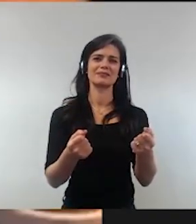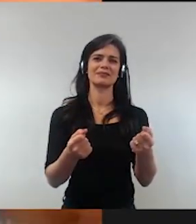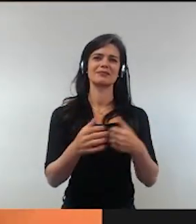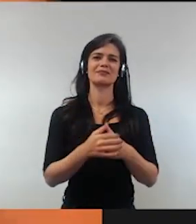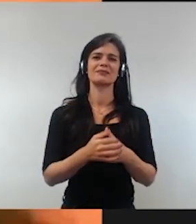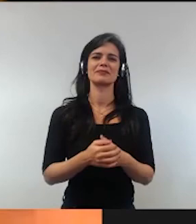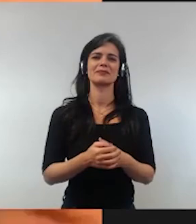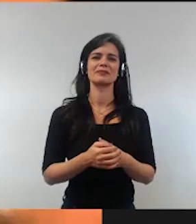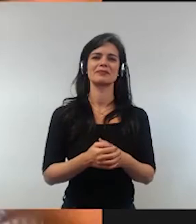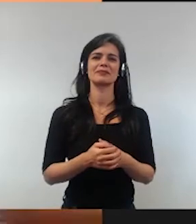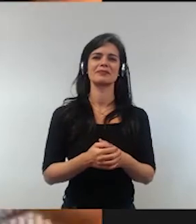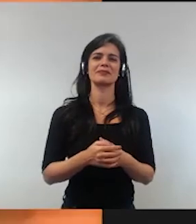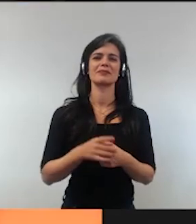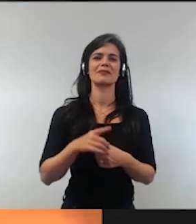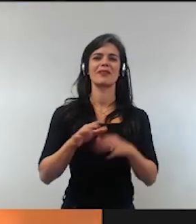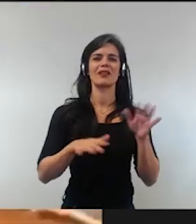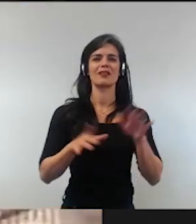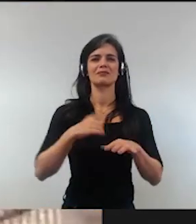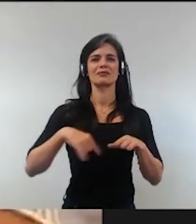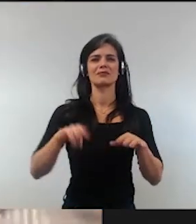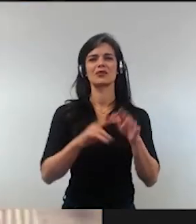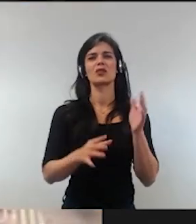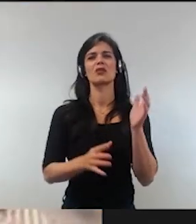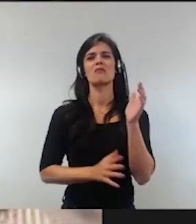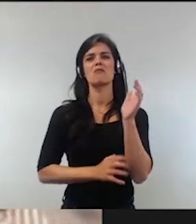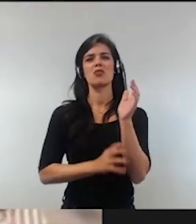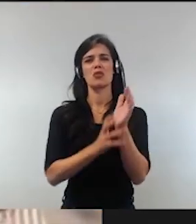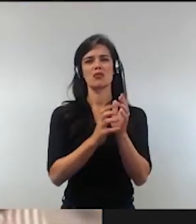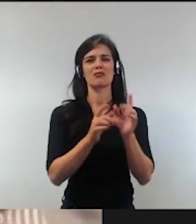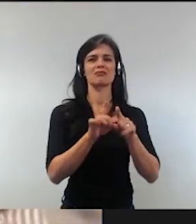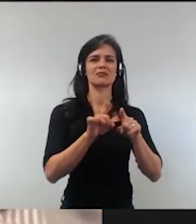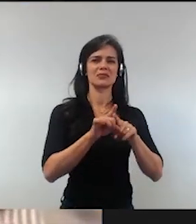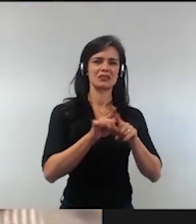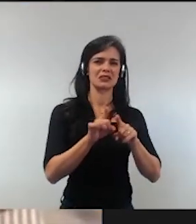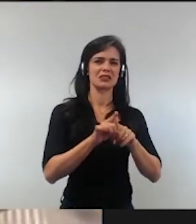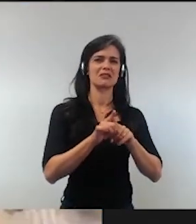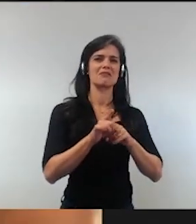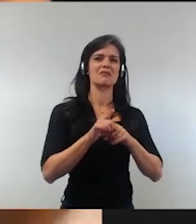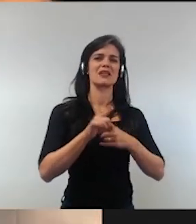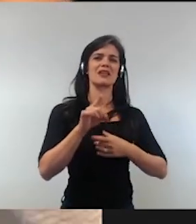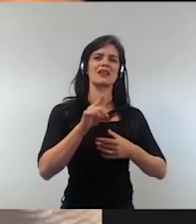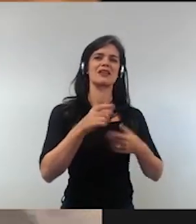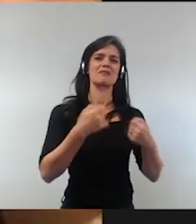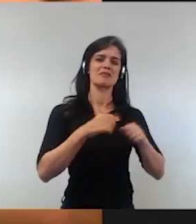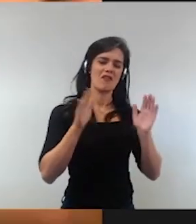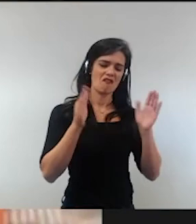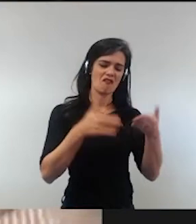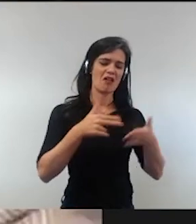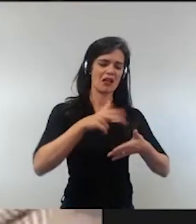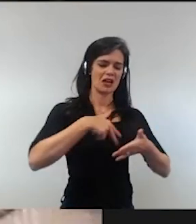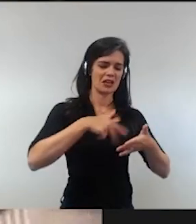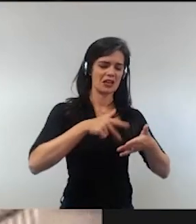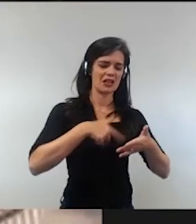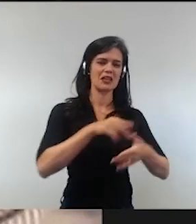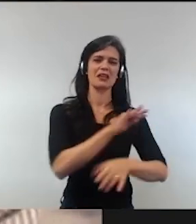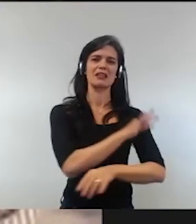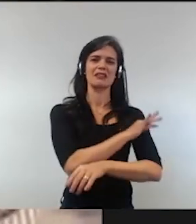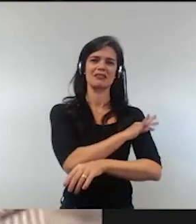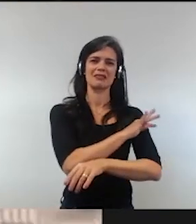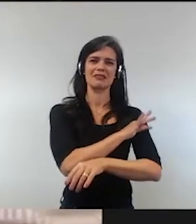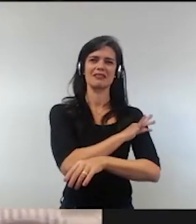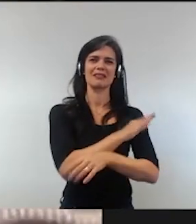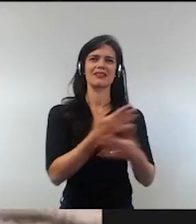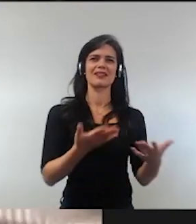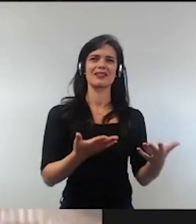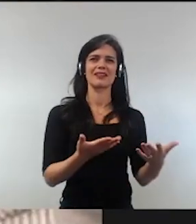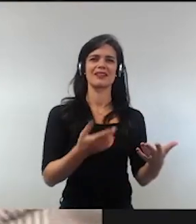Nas nossas burocracias, como bem a Andrea mostrou, não? Você está tão enfiado dentro da burocracia